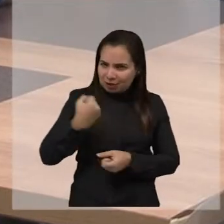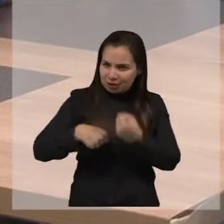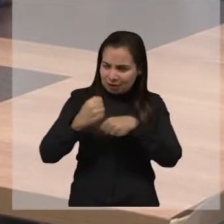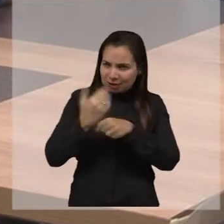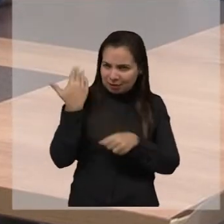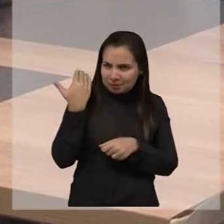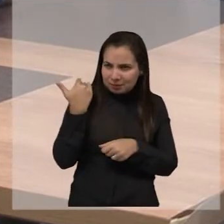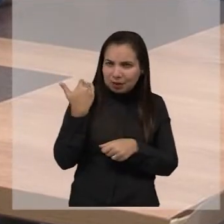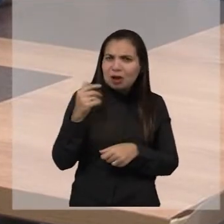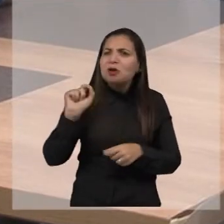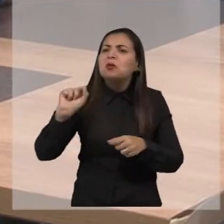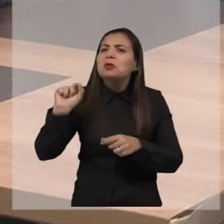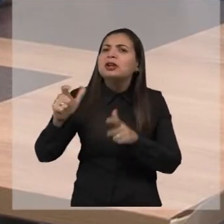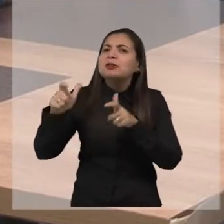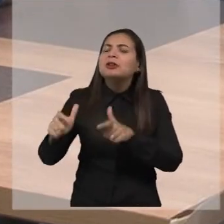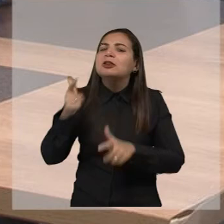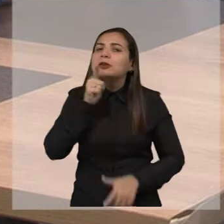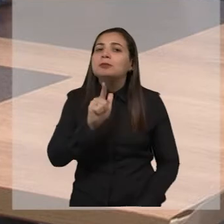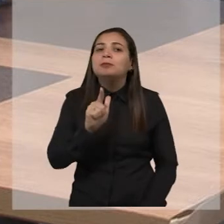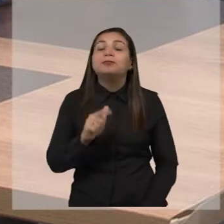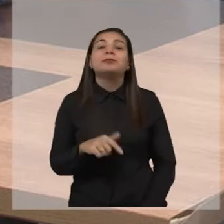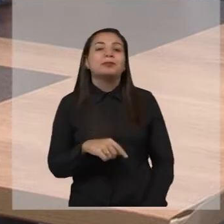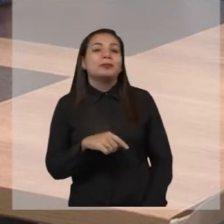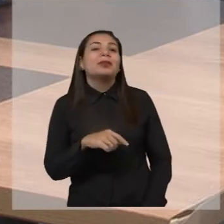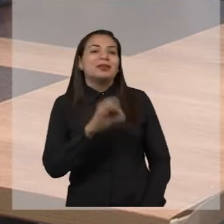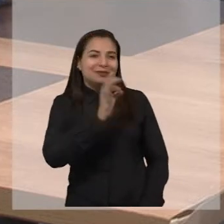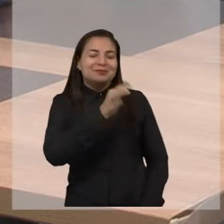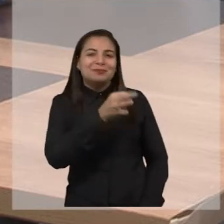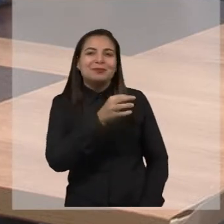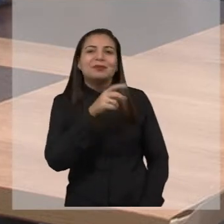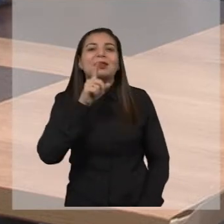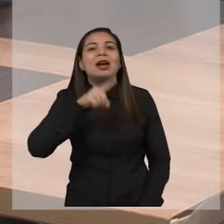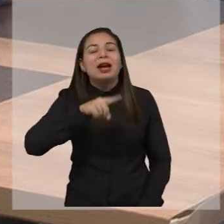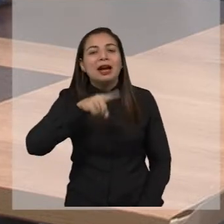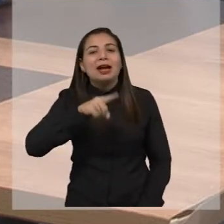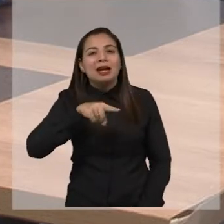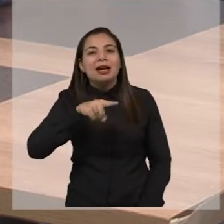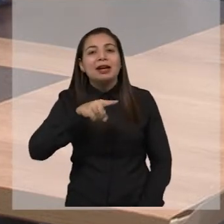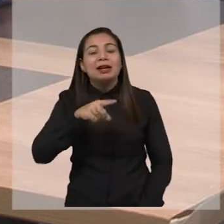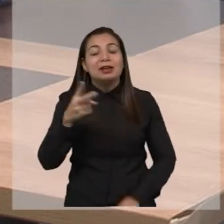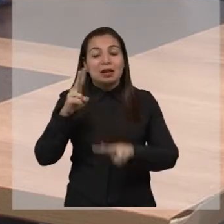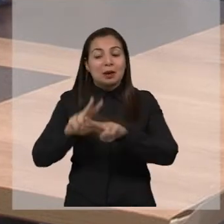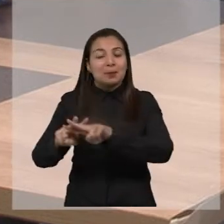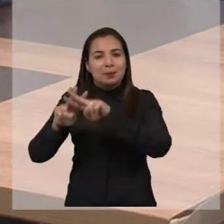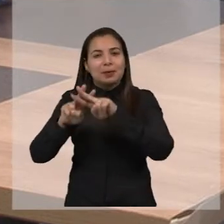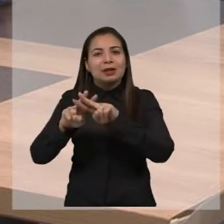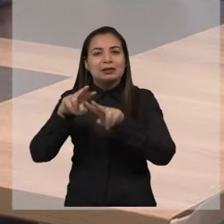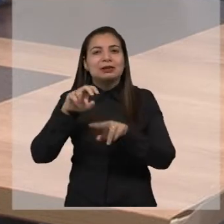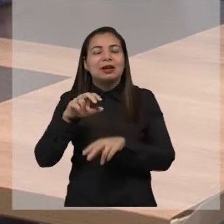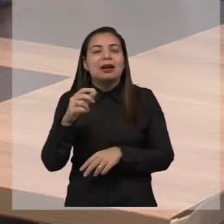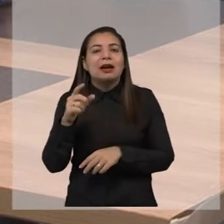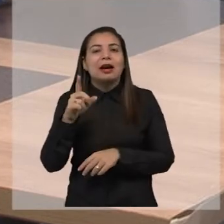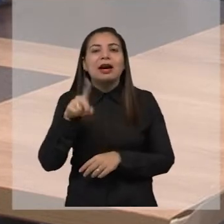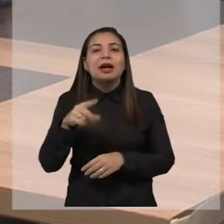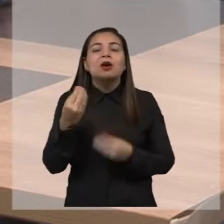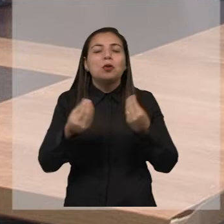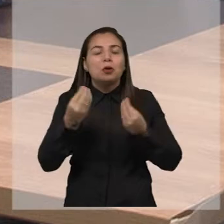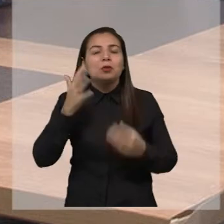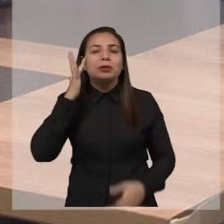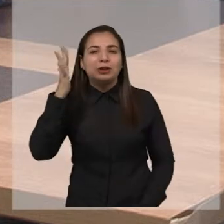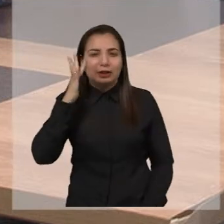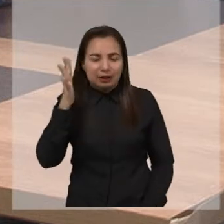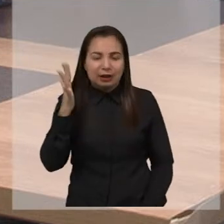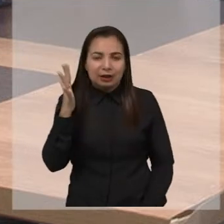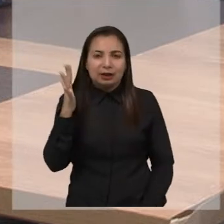televisão. Isso. Em qual foi a área que venceu? Foi na área de cidadania, foi iniciativa, né? Iniciativa do centro prisional, dentro do centro prisional. Essa